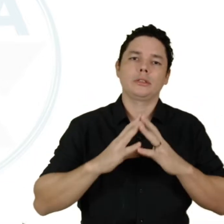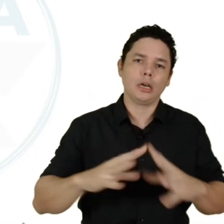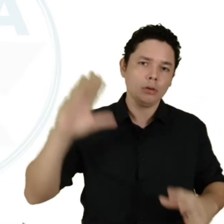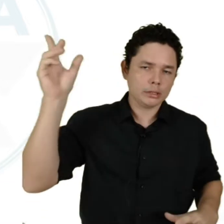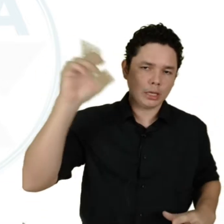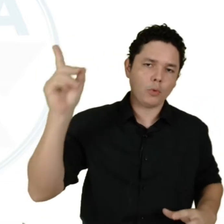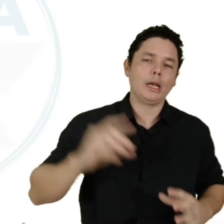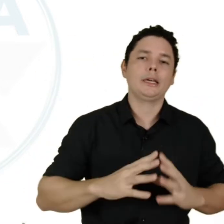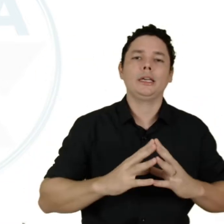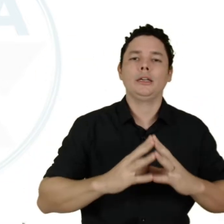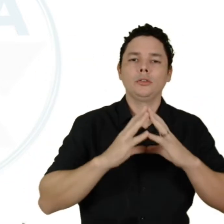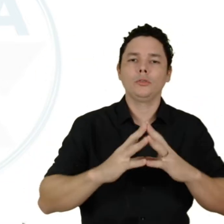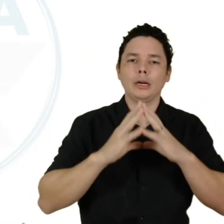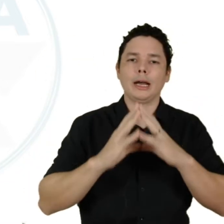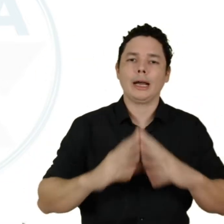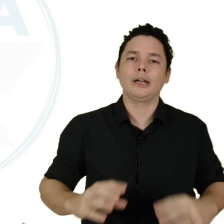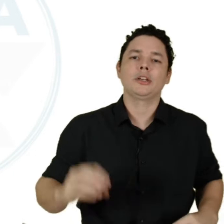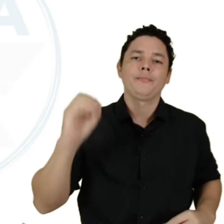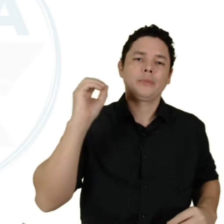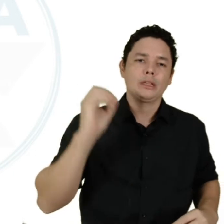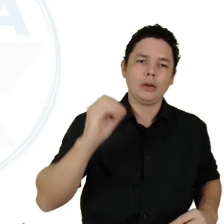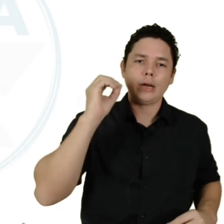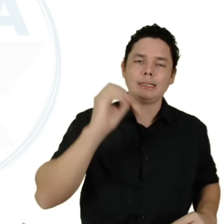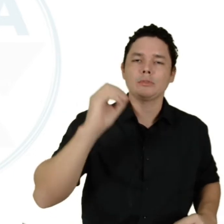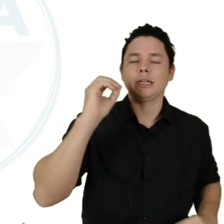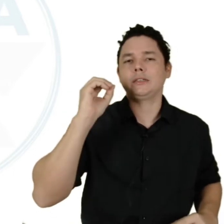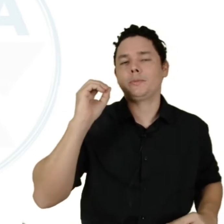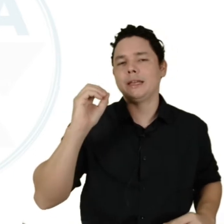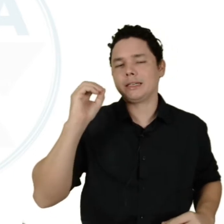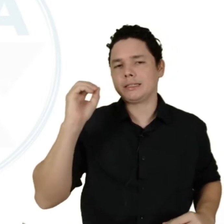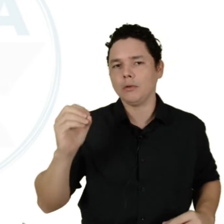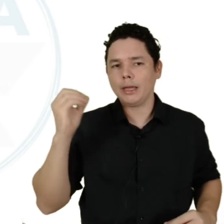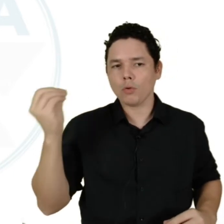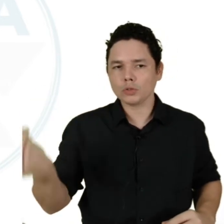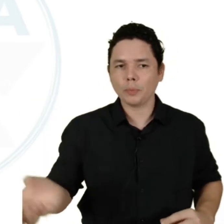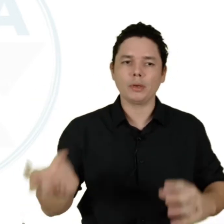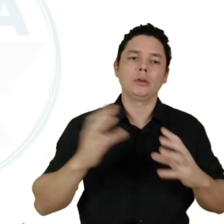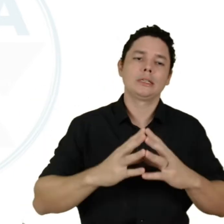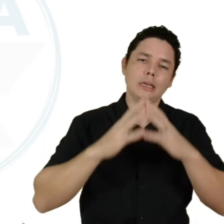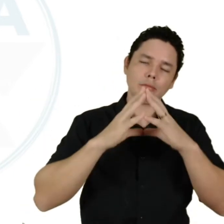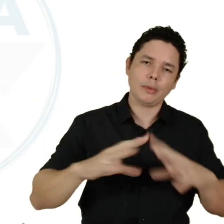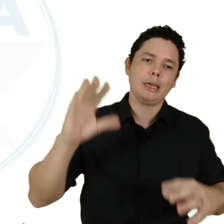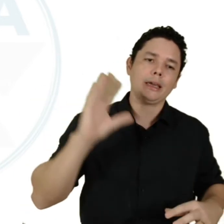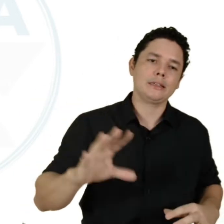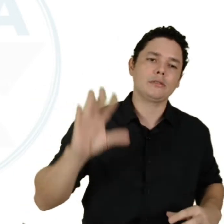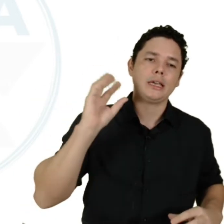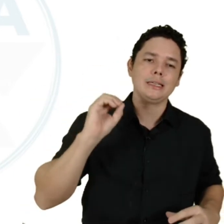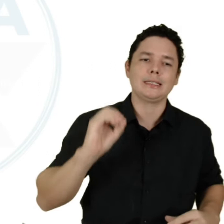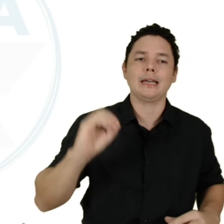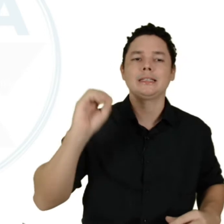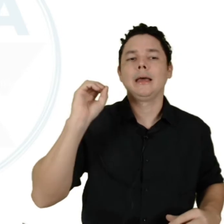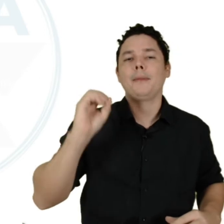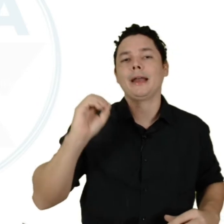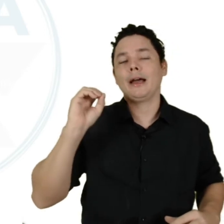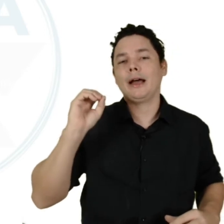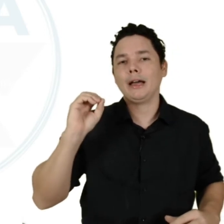anterior. Então, dê uma olhada aqui no card. Então, aí são os requisitos para inscrição em concurso público. São também requisitos